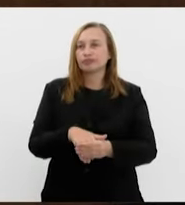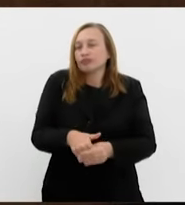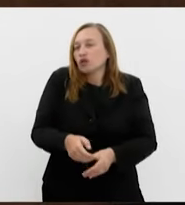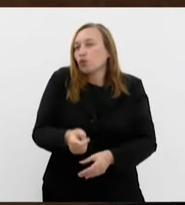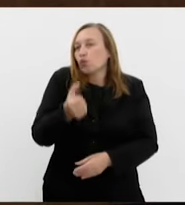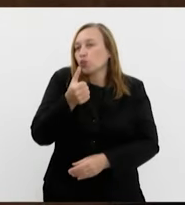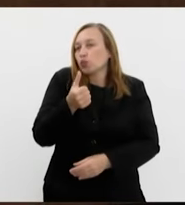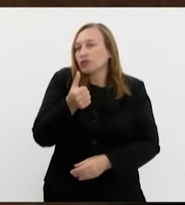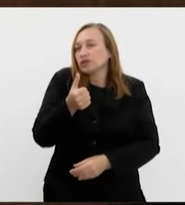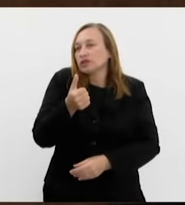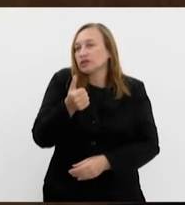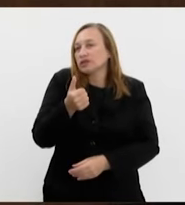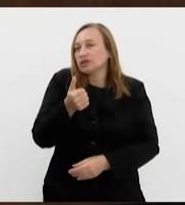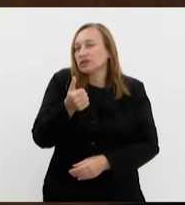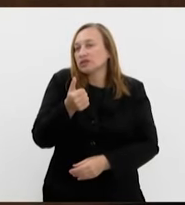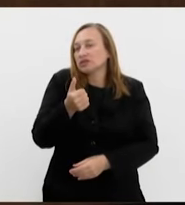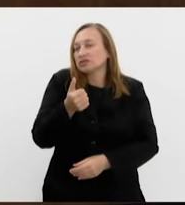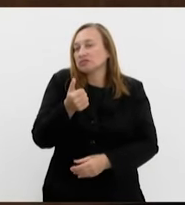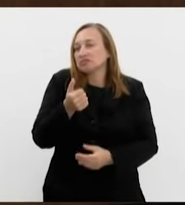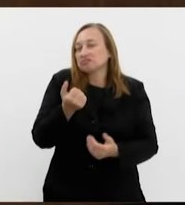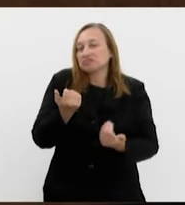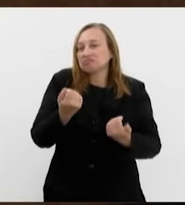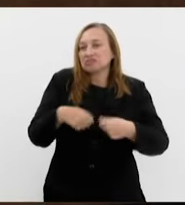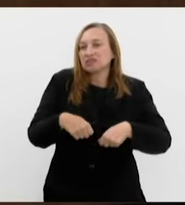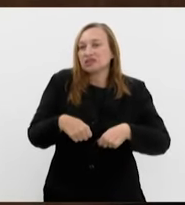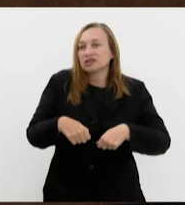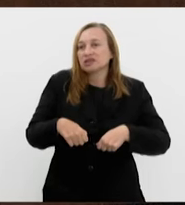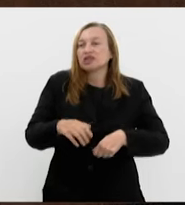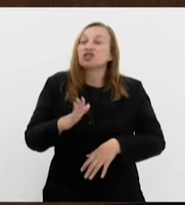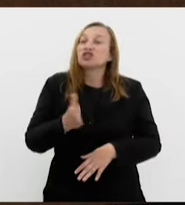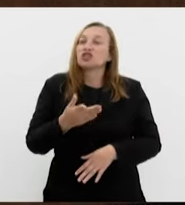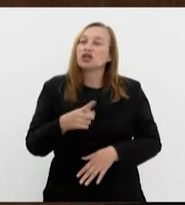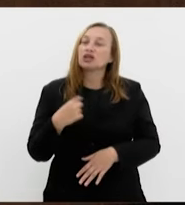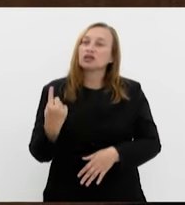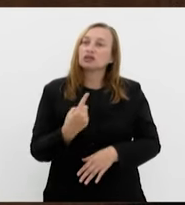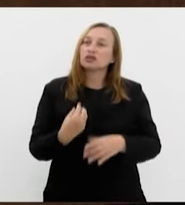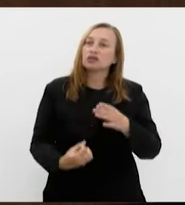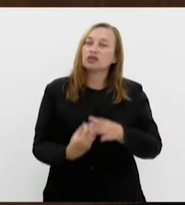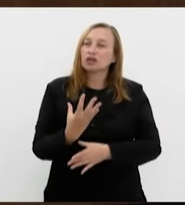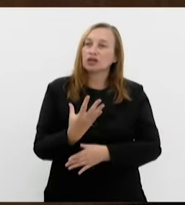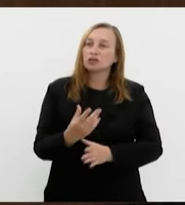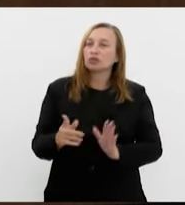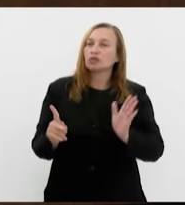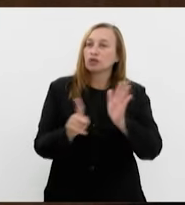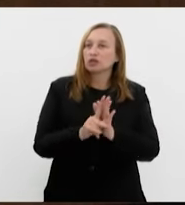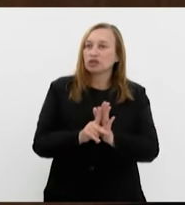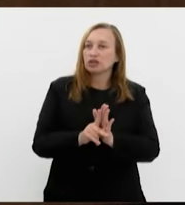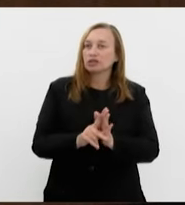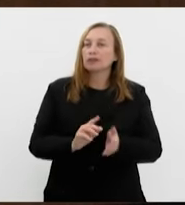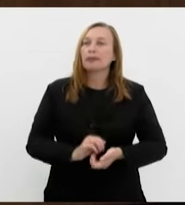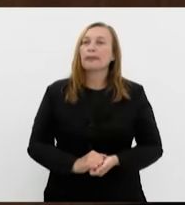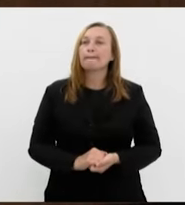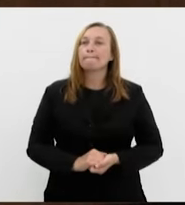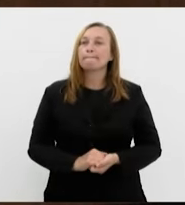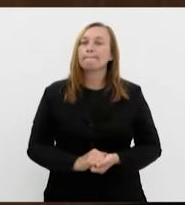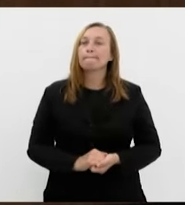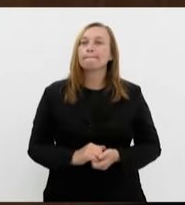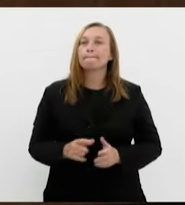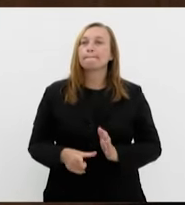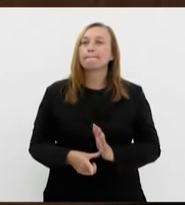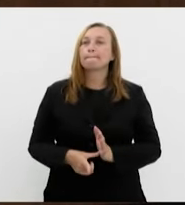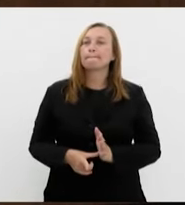que desnecessário, já que somos o autor do projeto, e